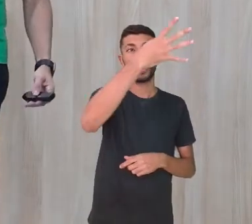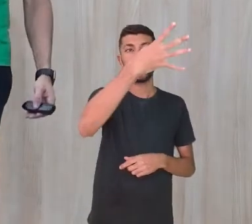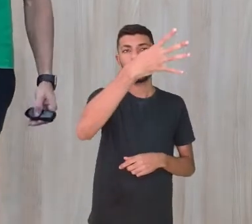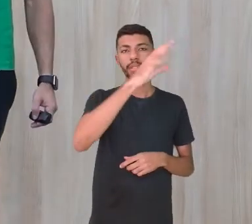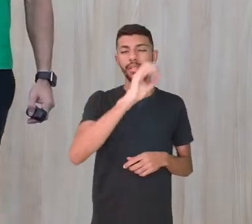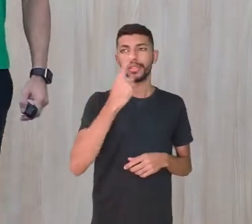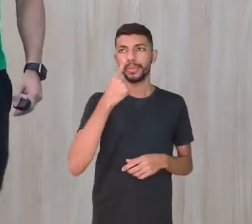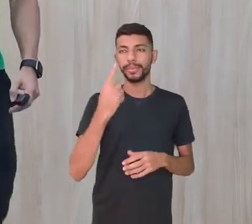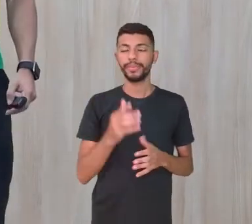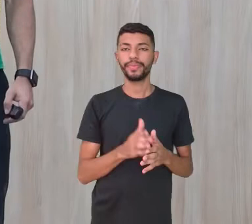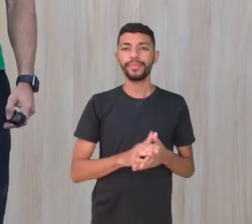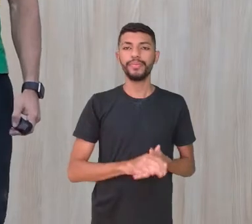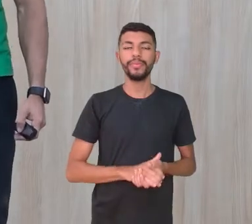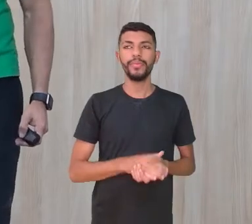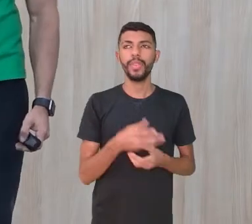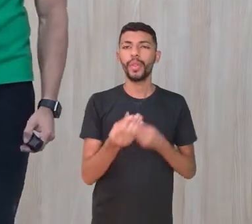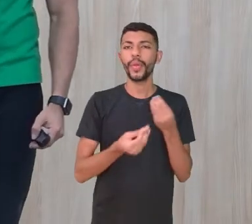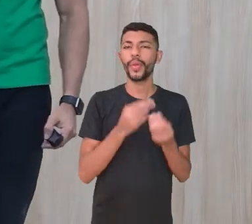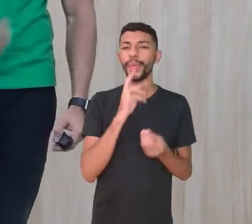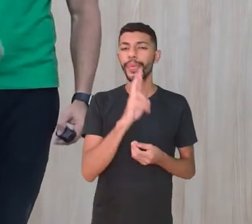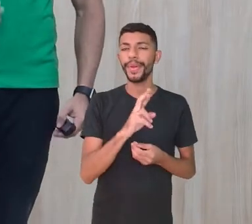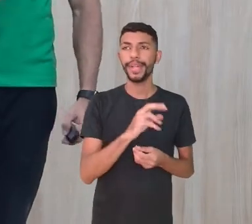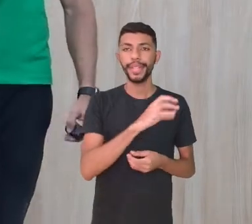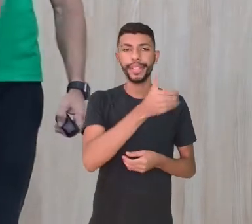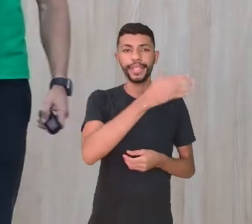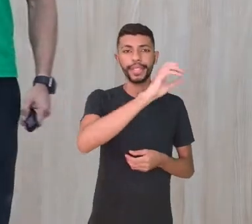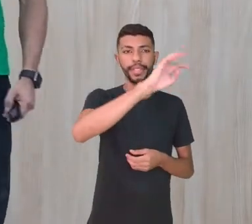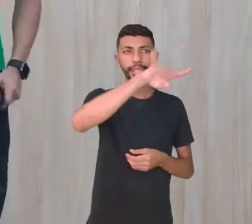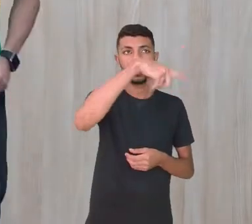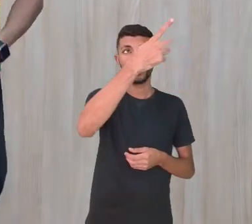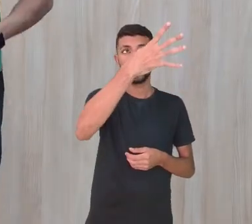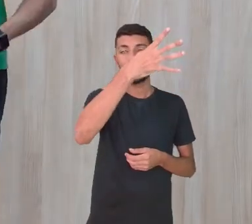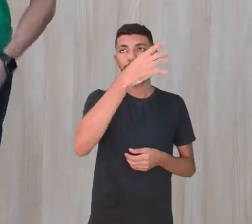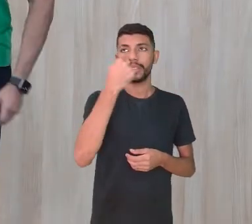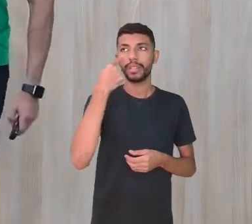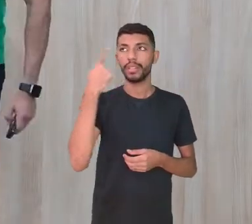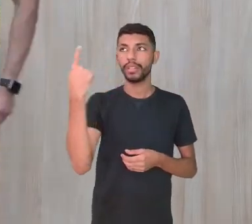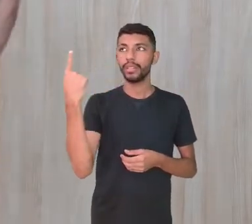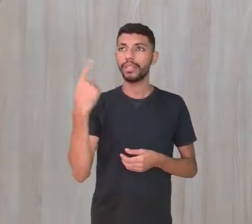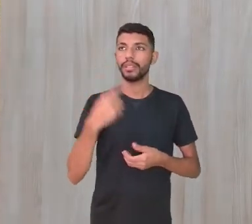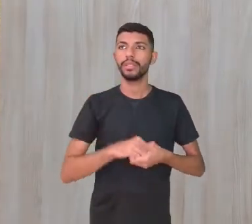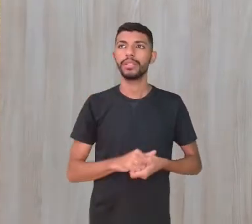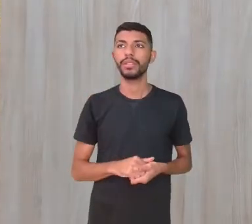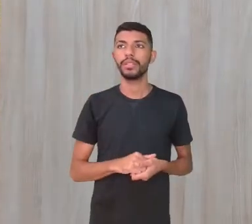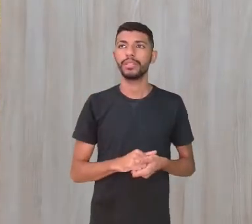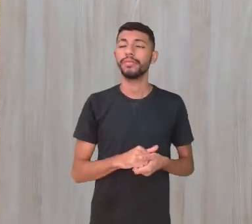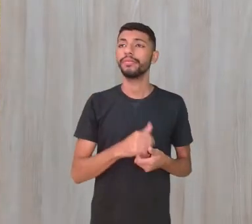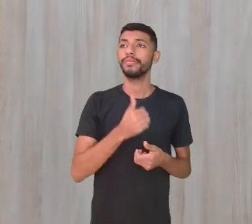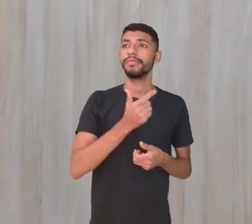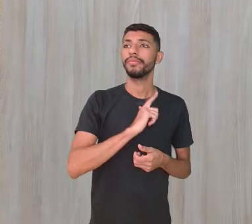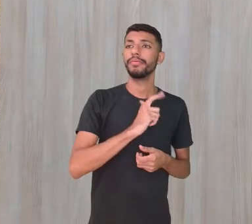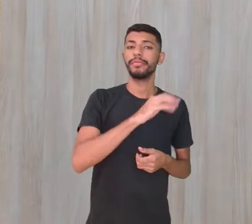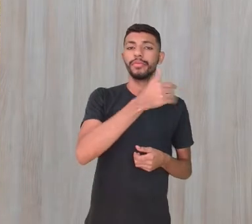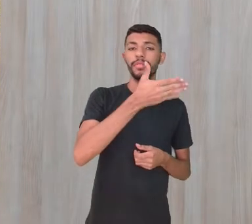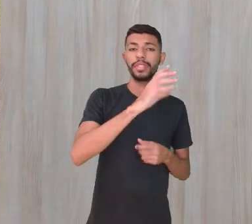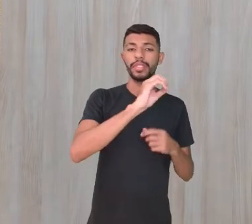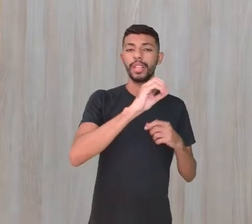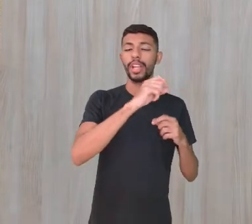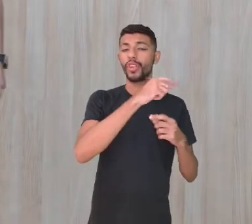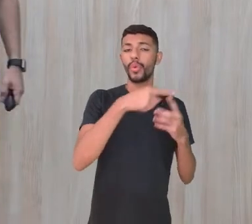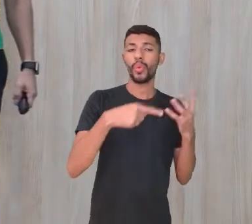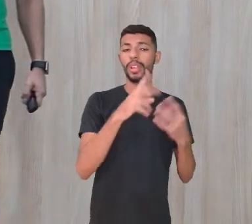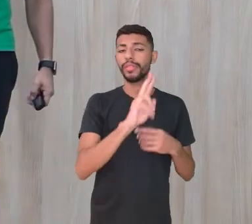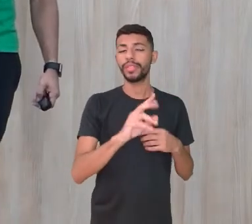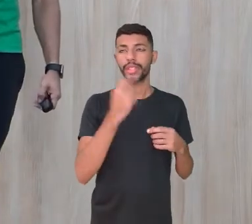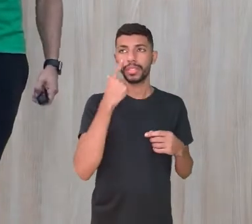potência. Então, como é que eu resolvo aí o 10 elevado à quarta potência? Eu vou repetir o 10 quantas vezes?